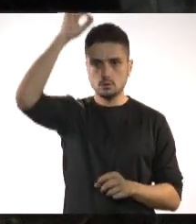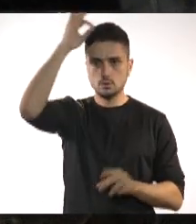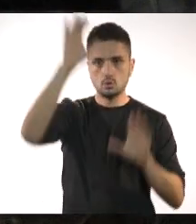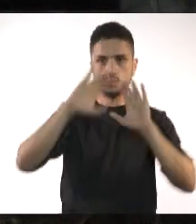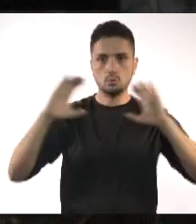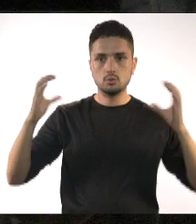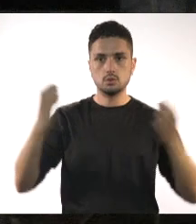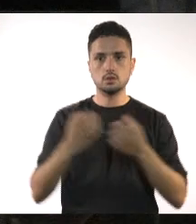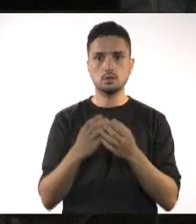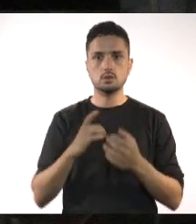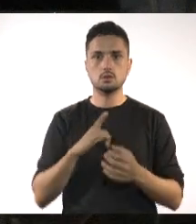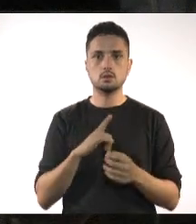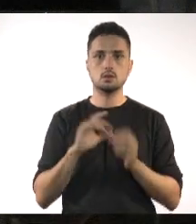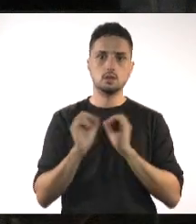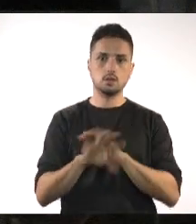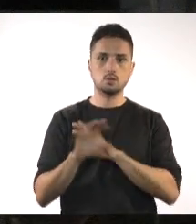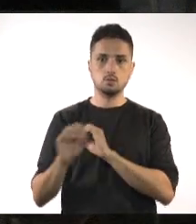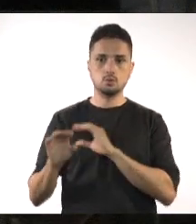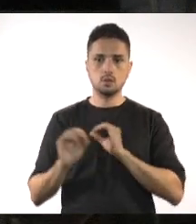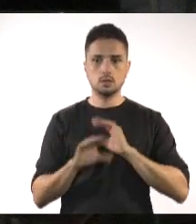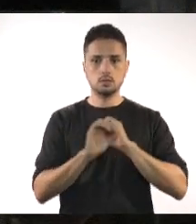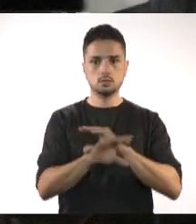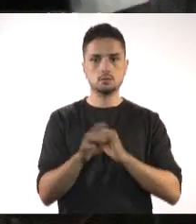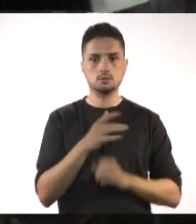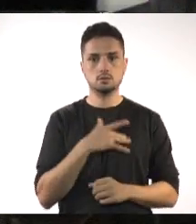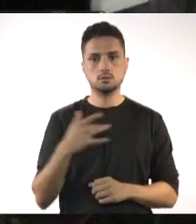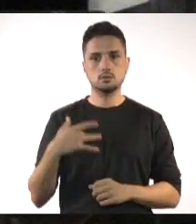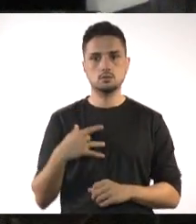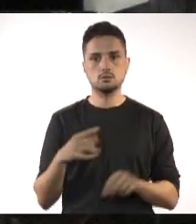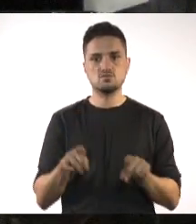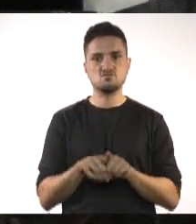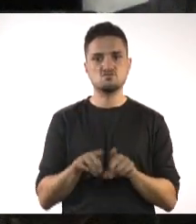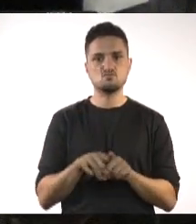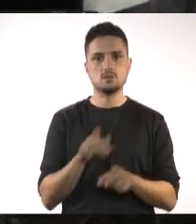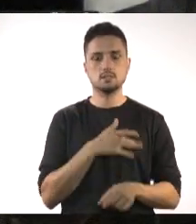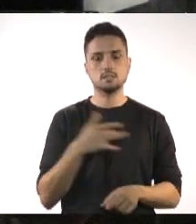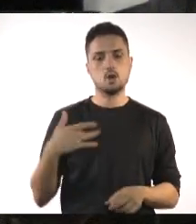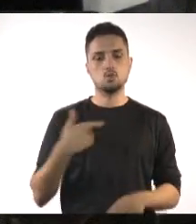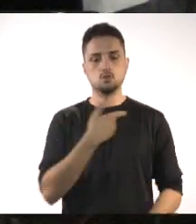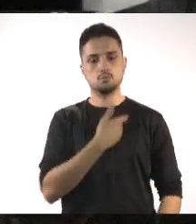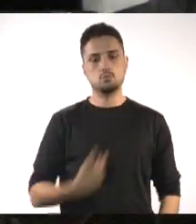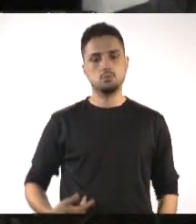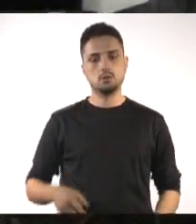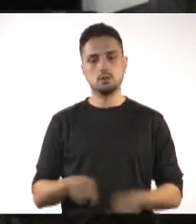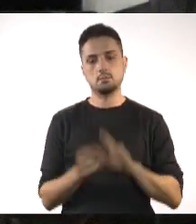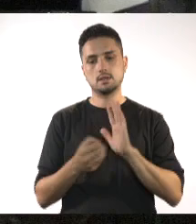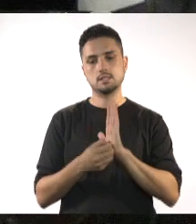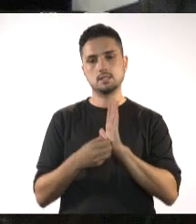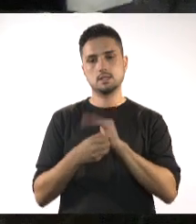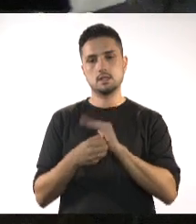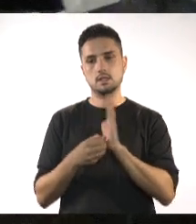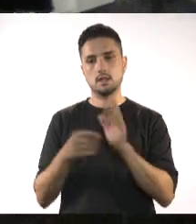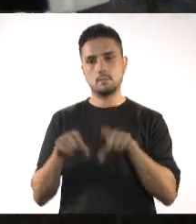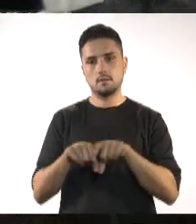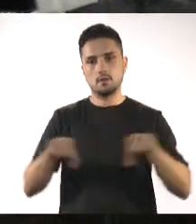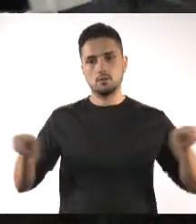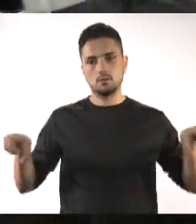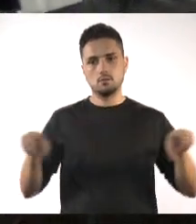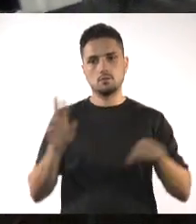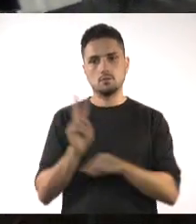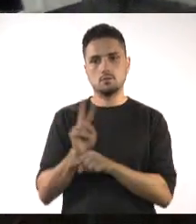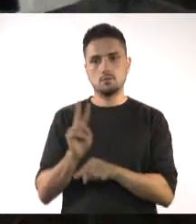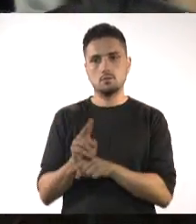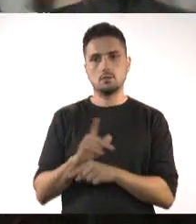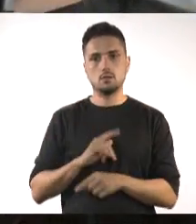promoção da educação para a saúde. Relaciona-se com a saúde pública e saneamento básico, atuando na prevenção